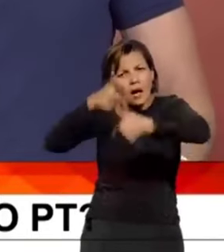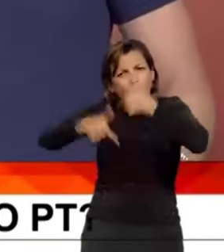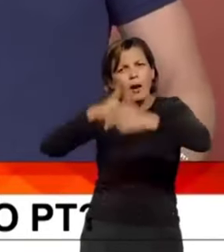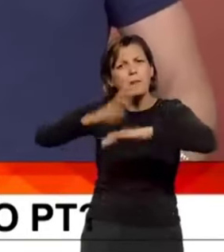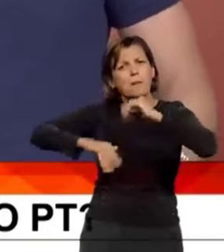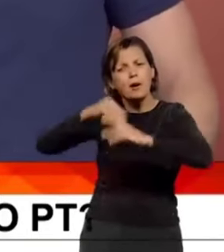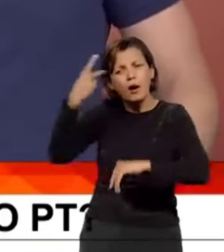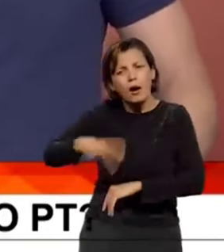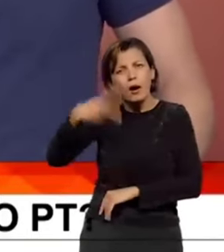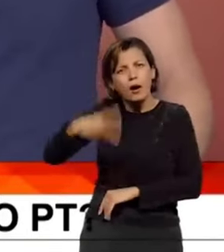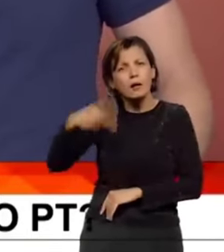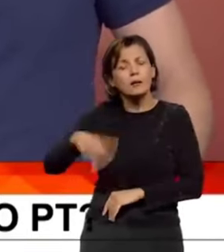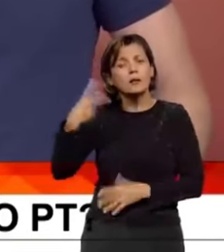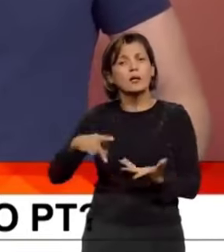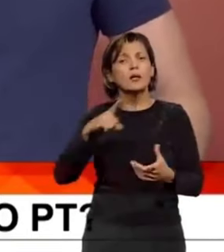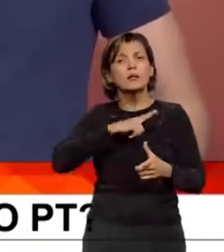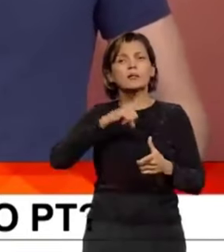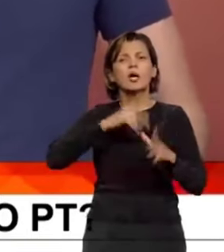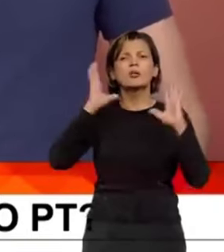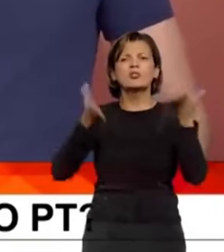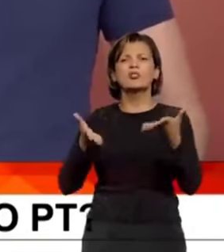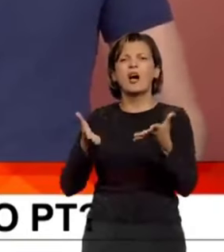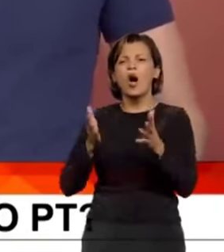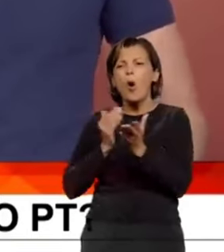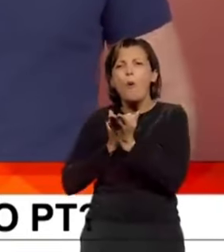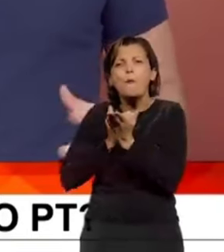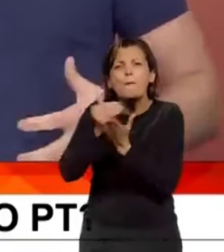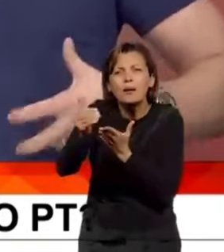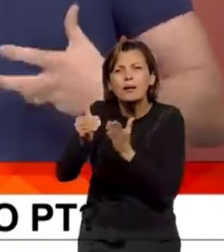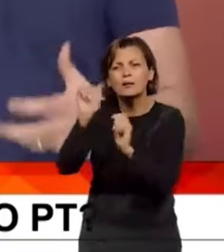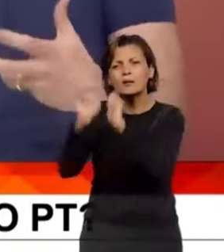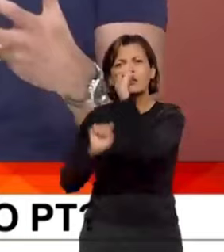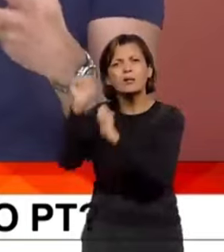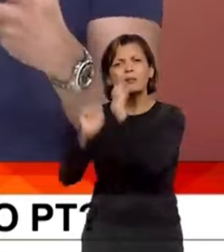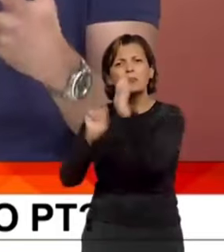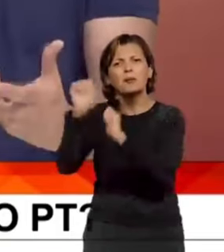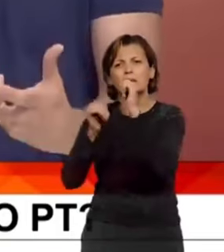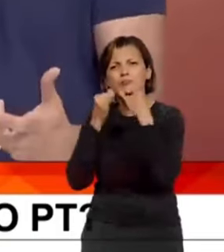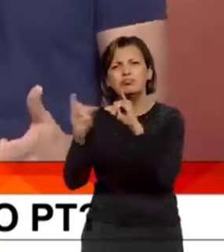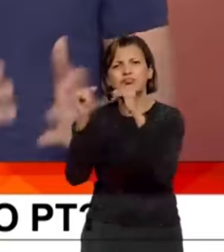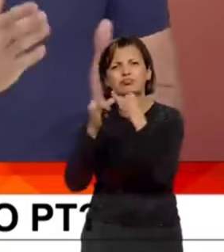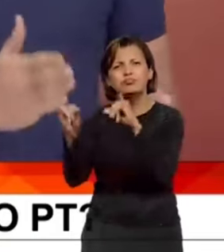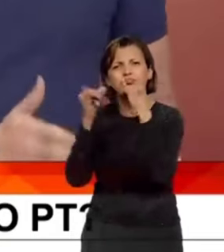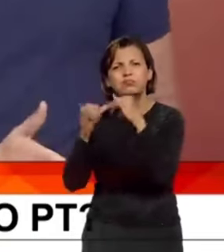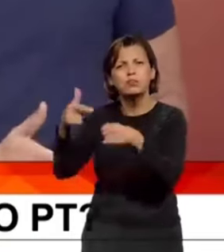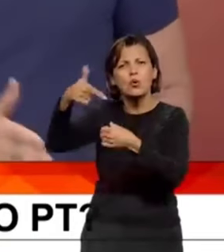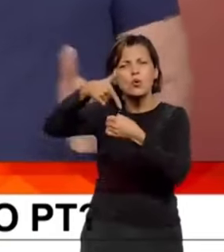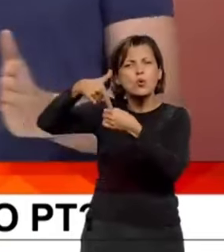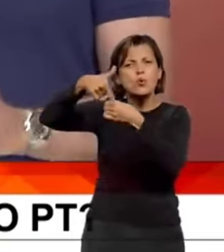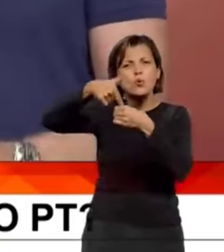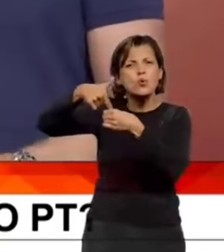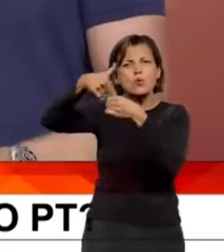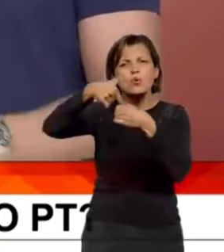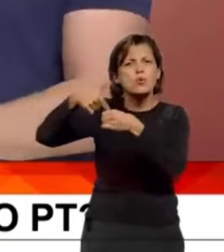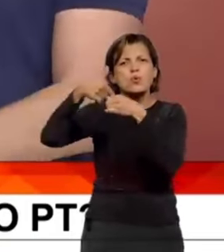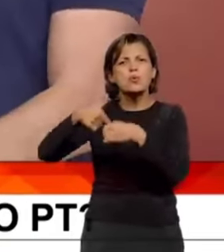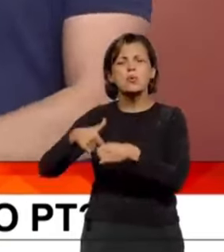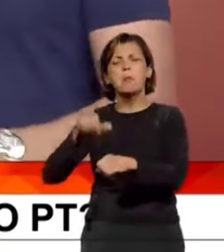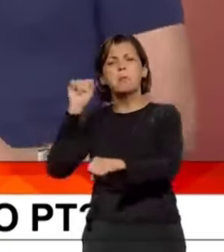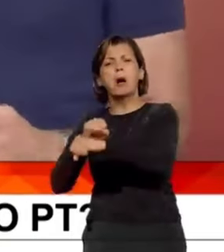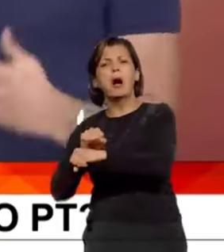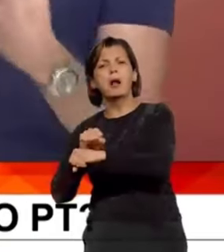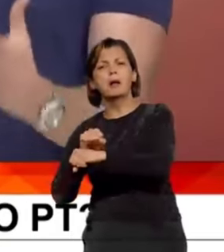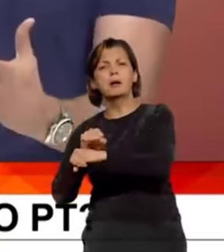sustentável só que todas as refinarias que eles começaram não terminar esse é o jeito do PT de fazer começa e não